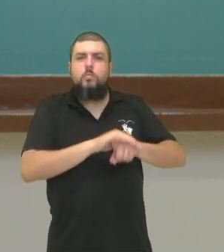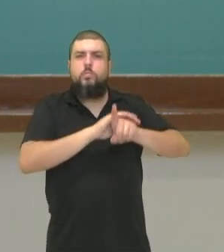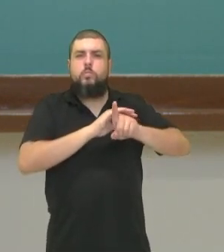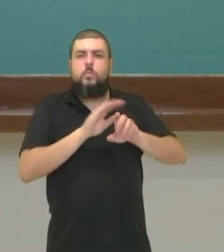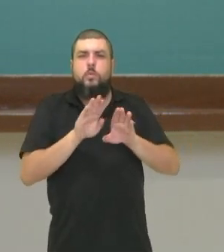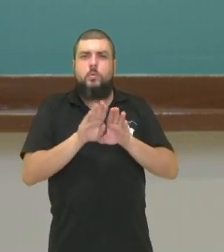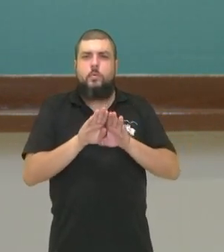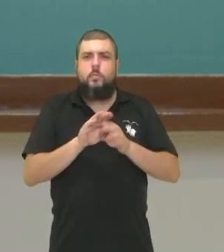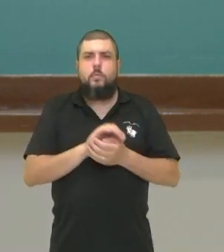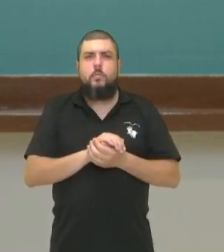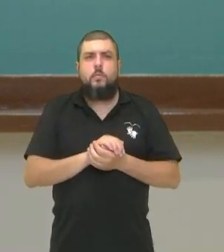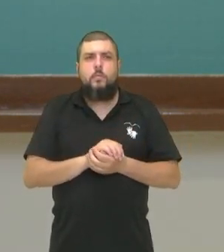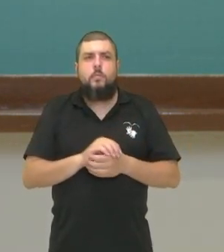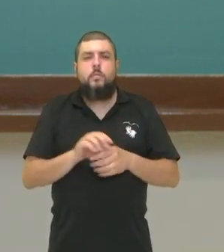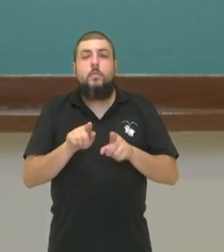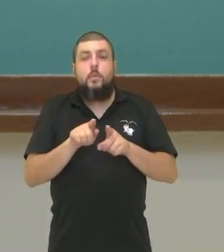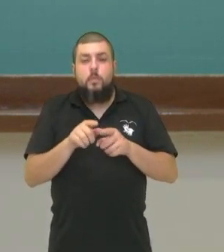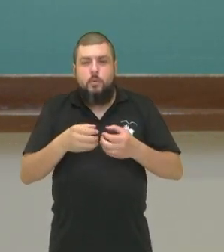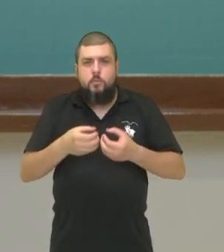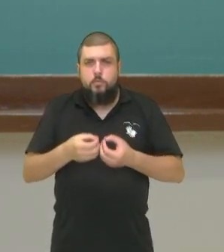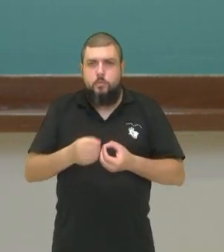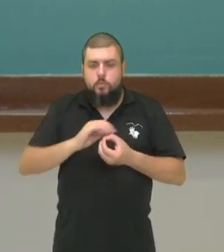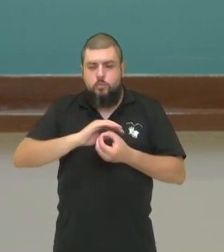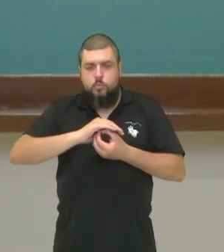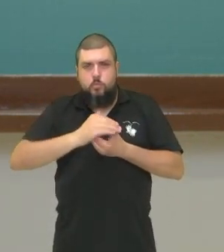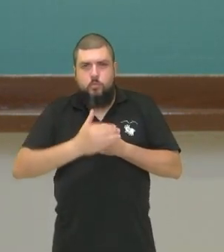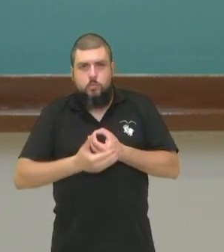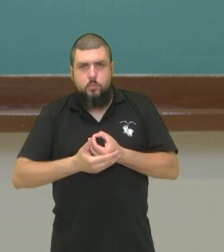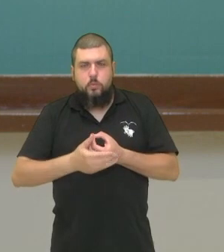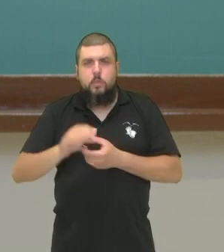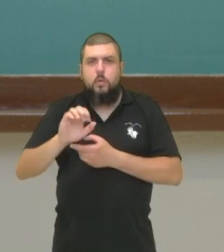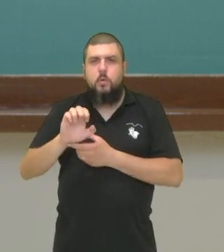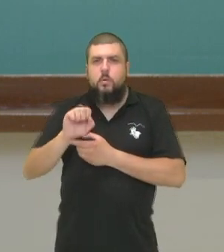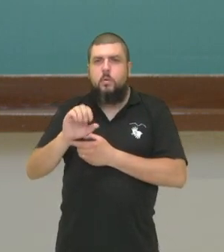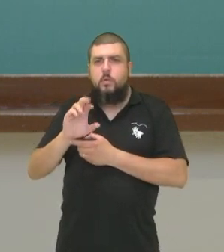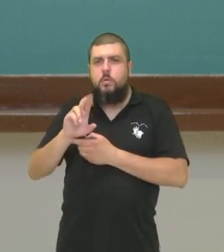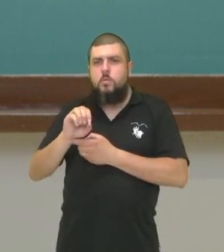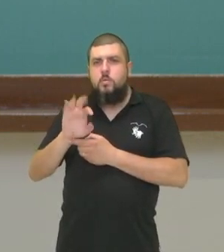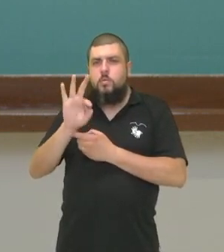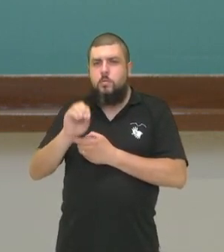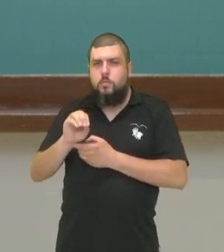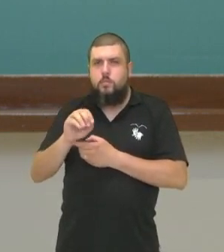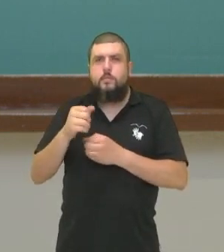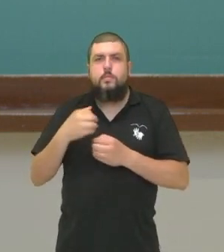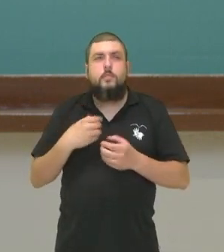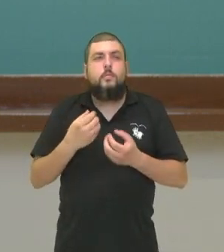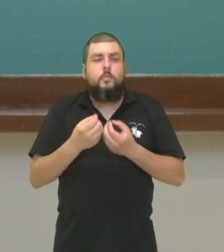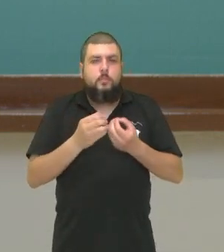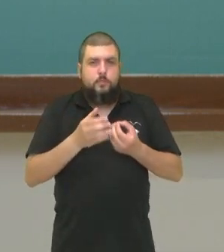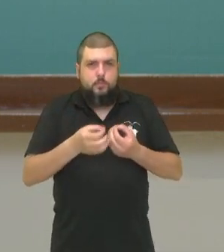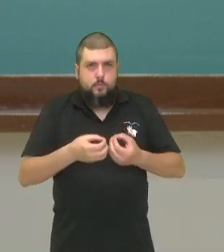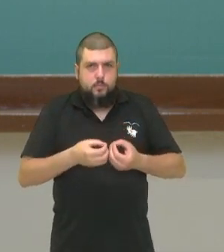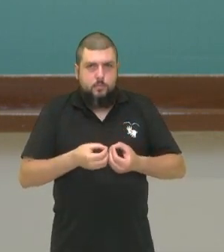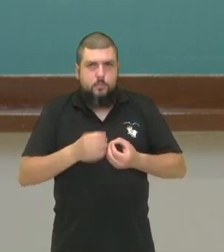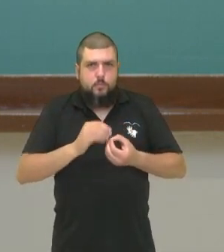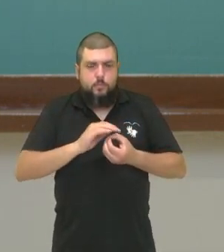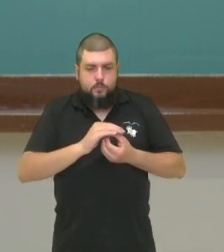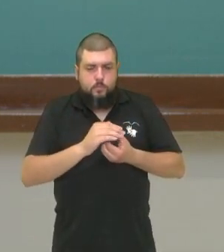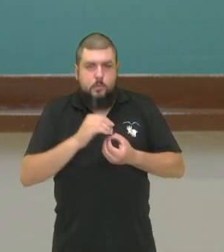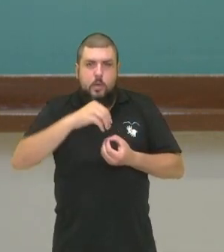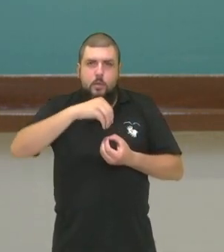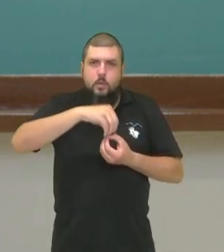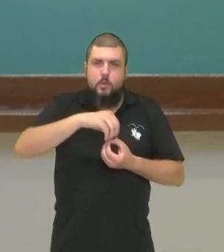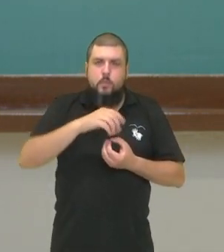tem o escroto. O escroto é uma bolsa, né? E ele tem a função de armazenar o testículo. Vocês